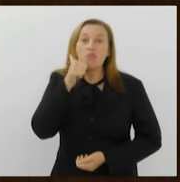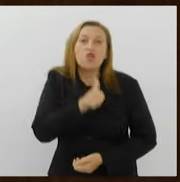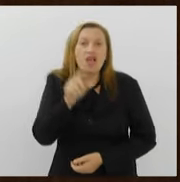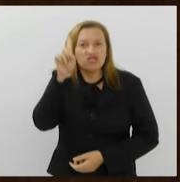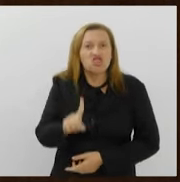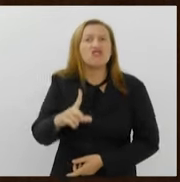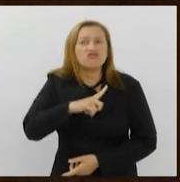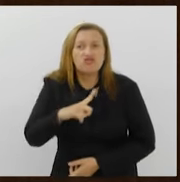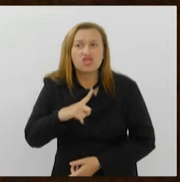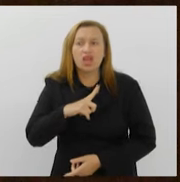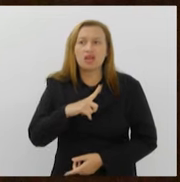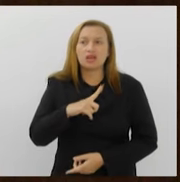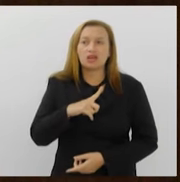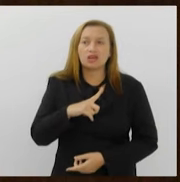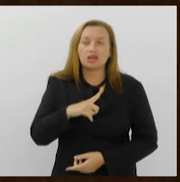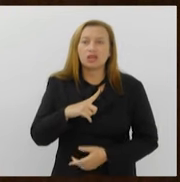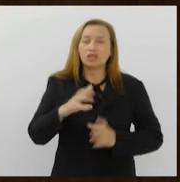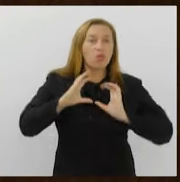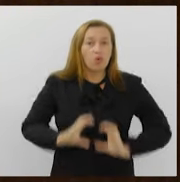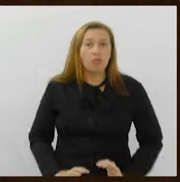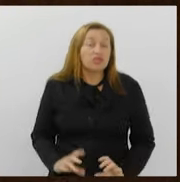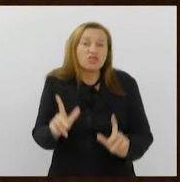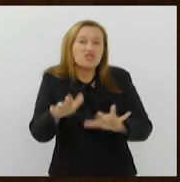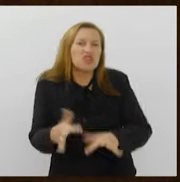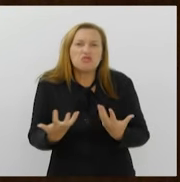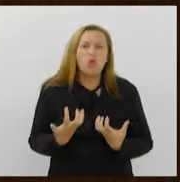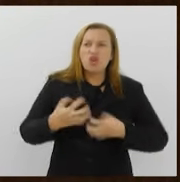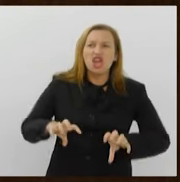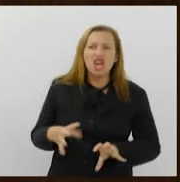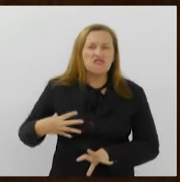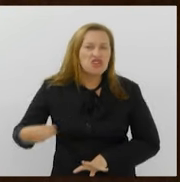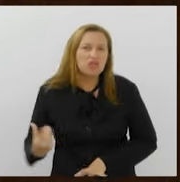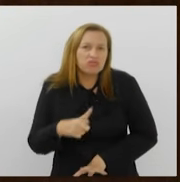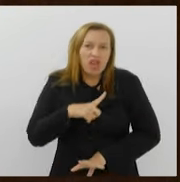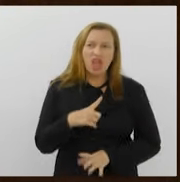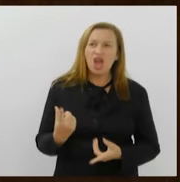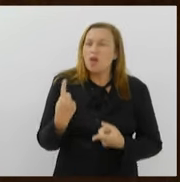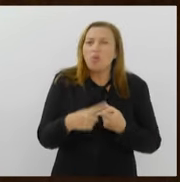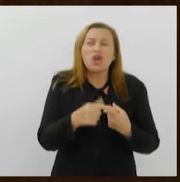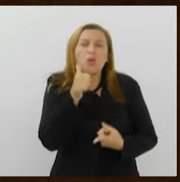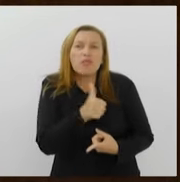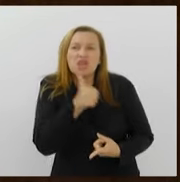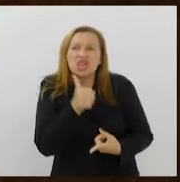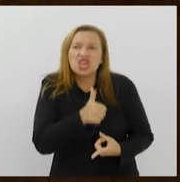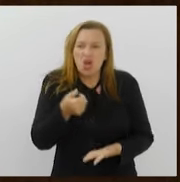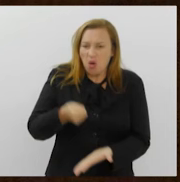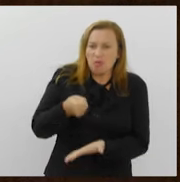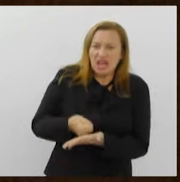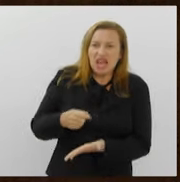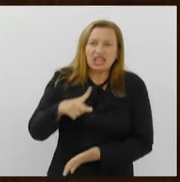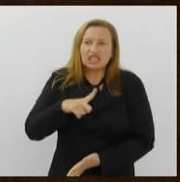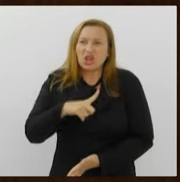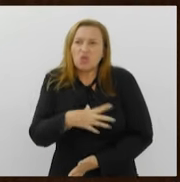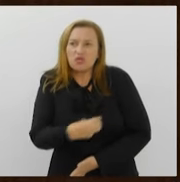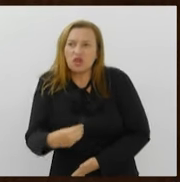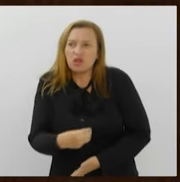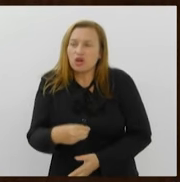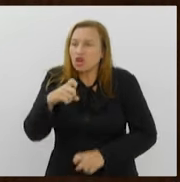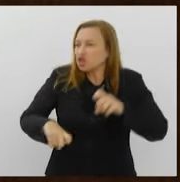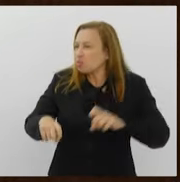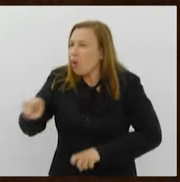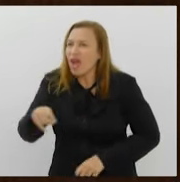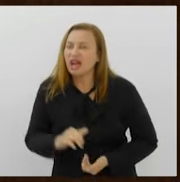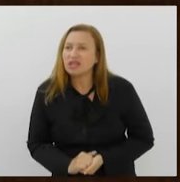direito de ter um comportamento diferente e não querer. Sabe? Por que que uma menina é obrigada a ter um filho de um cara que estuprou ela?